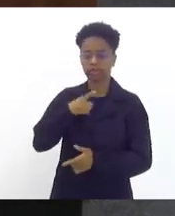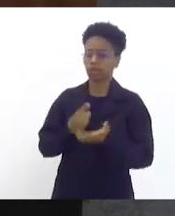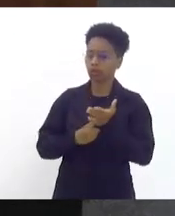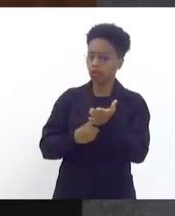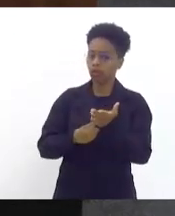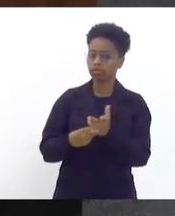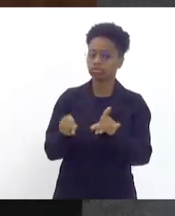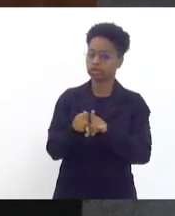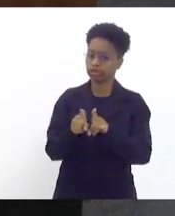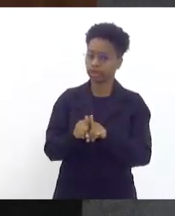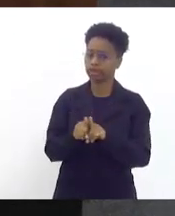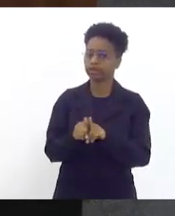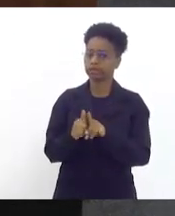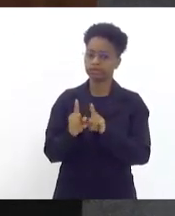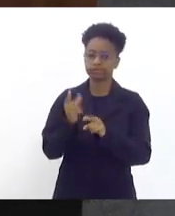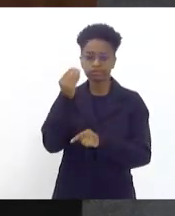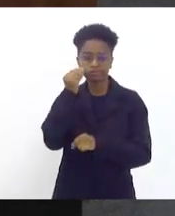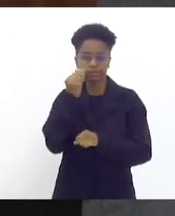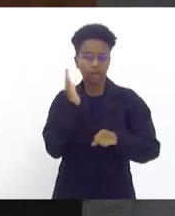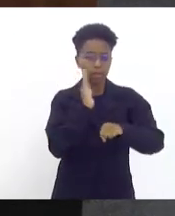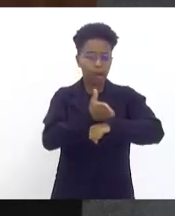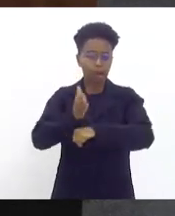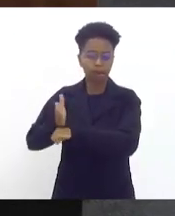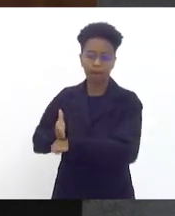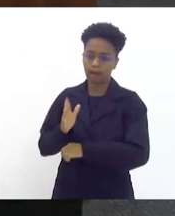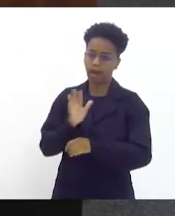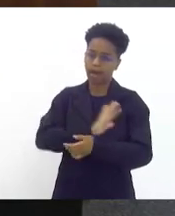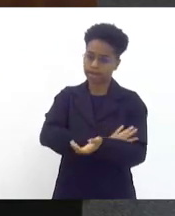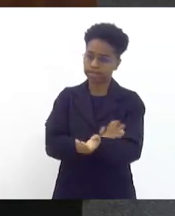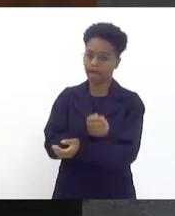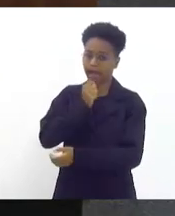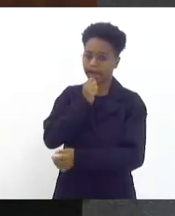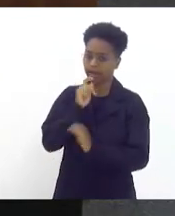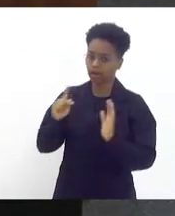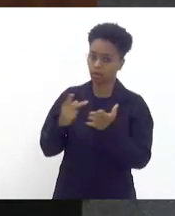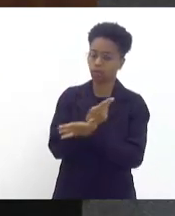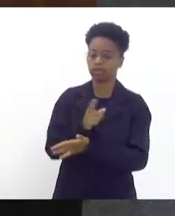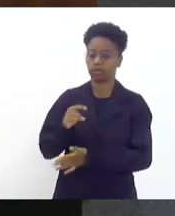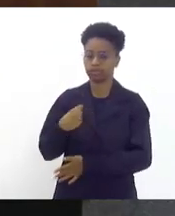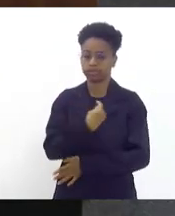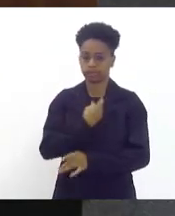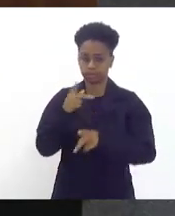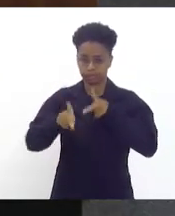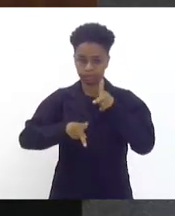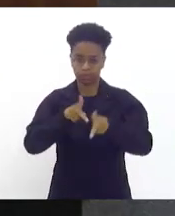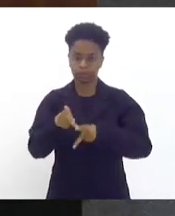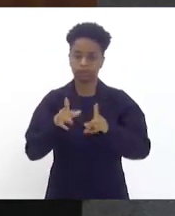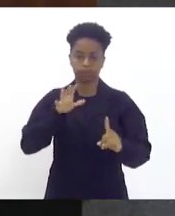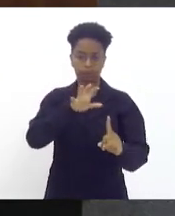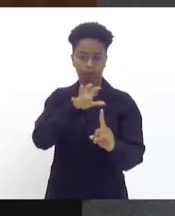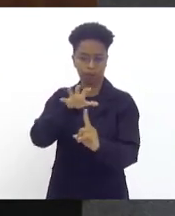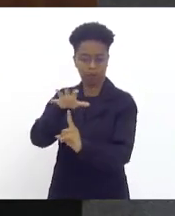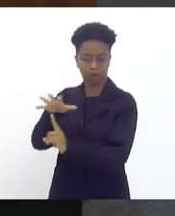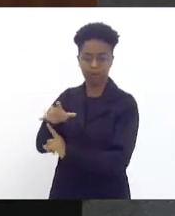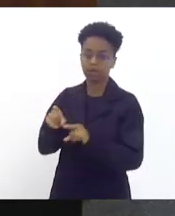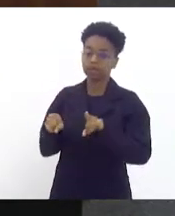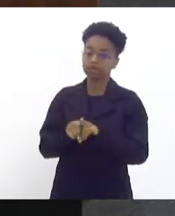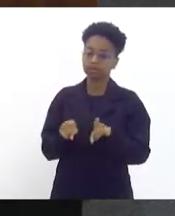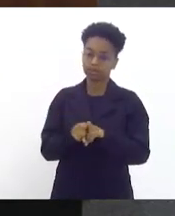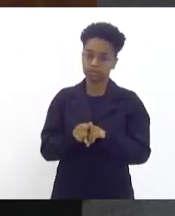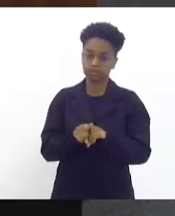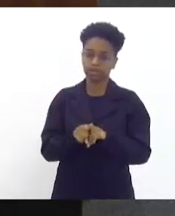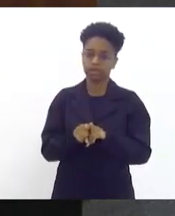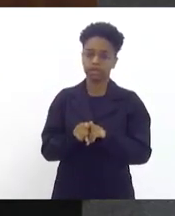enfrentamento dessa mazela que ainda assoa a nossa população e que